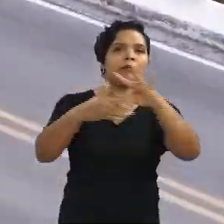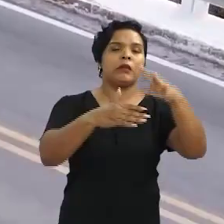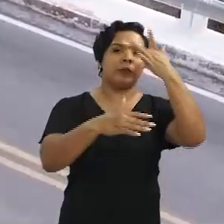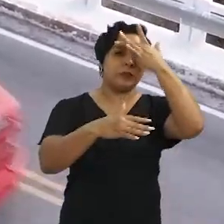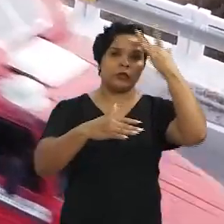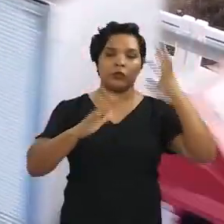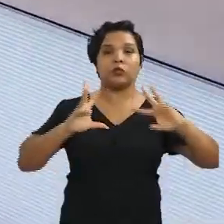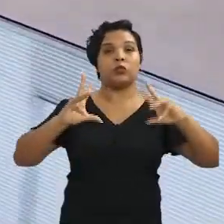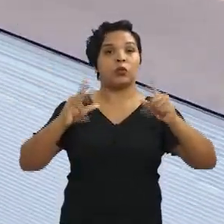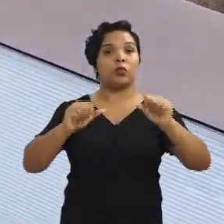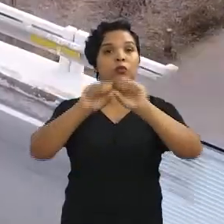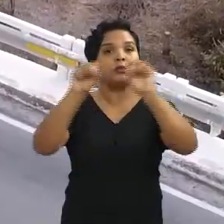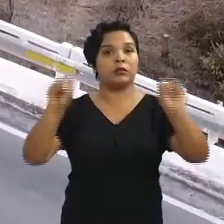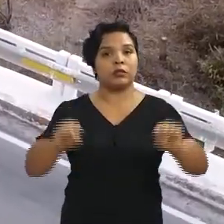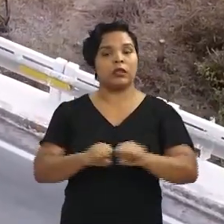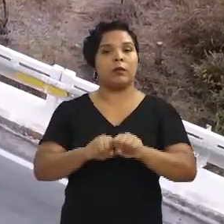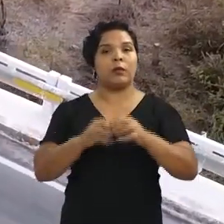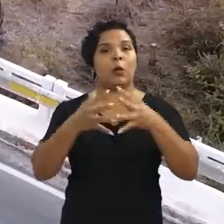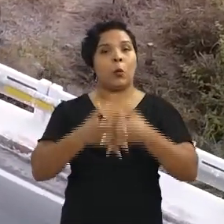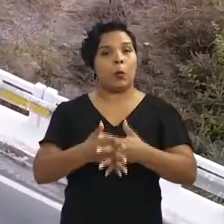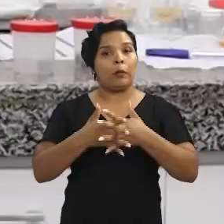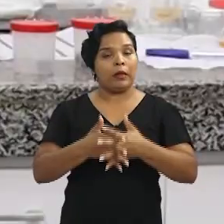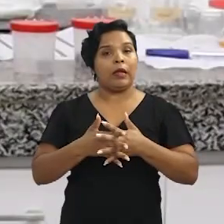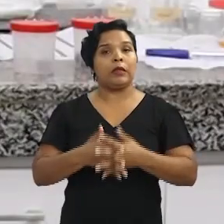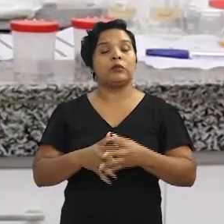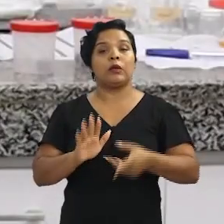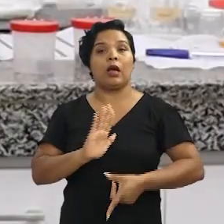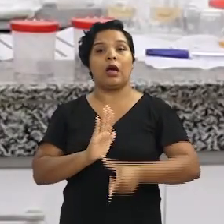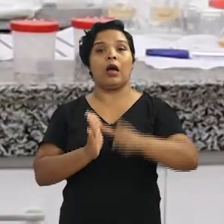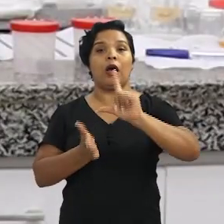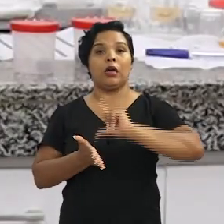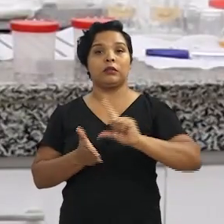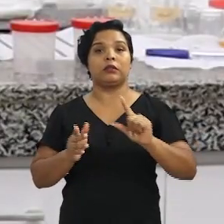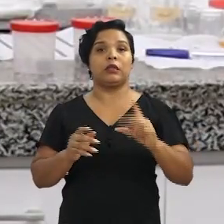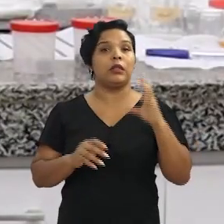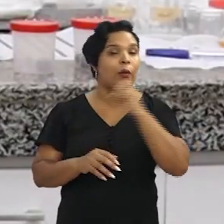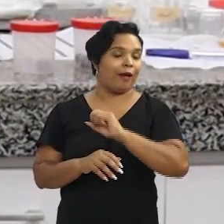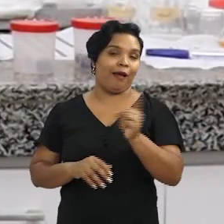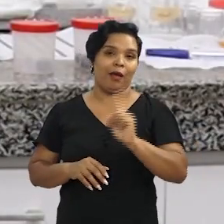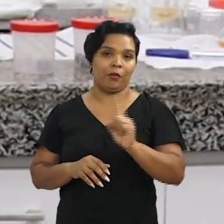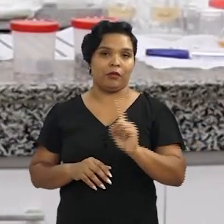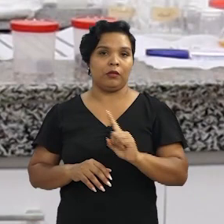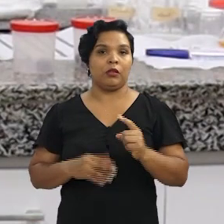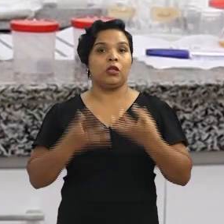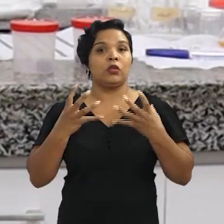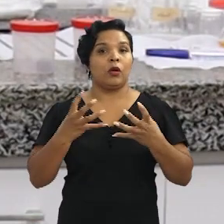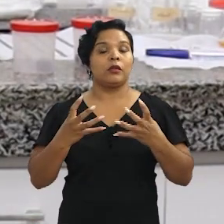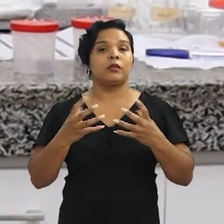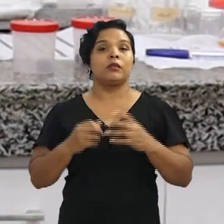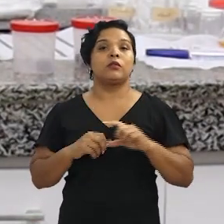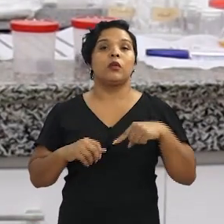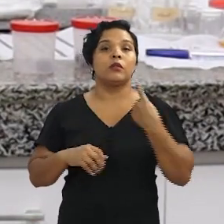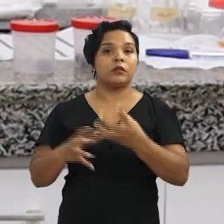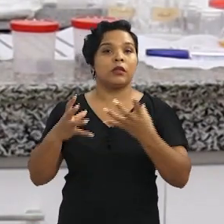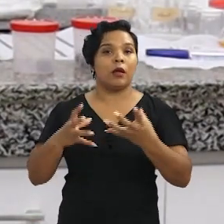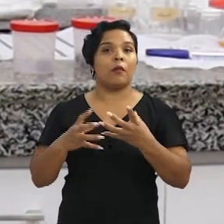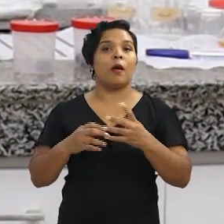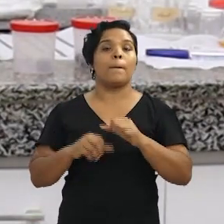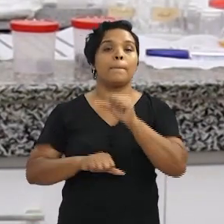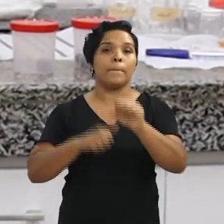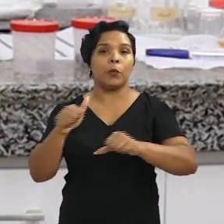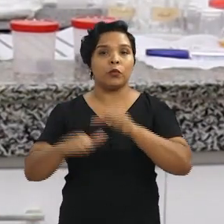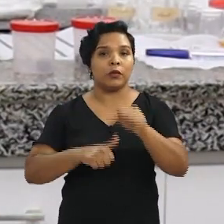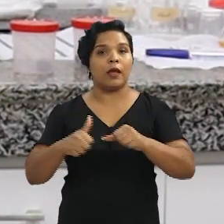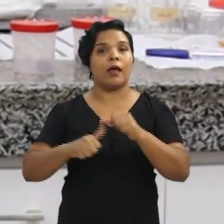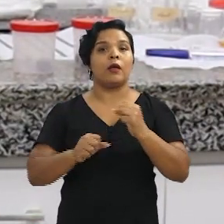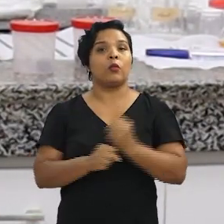pessoal, precisa de todo um sistema complexo de planejamento com antecedência e também não é rápido. E nós queríamos dar uma alternativa